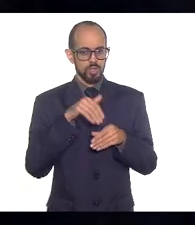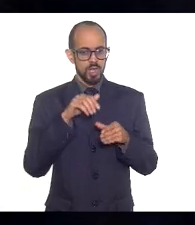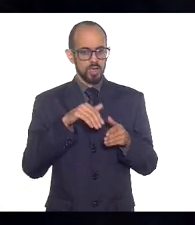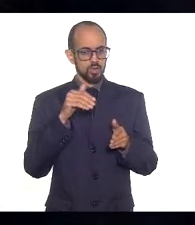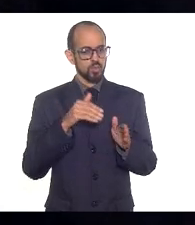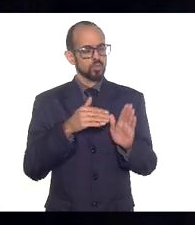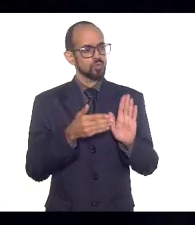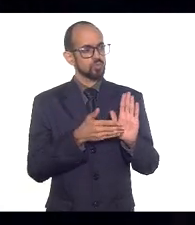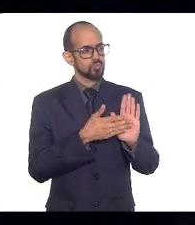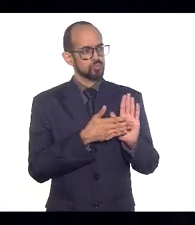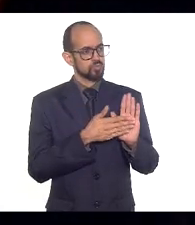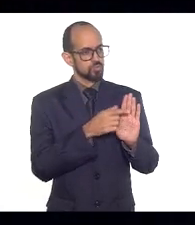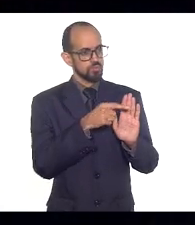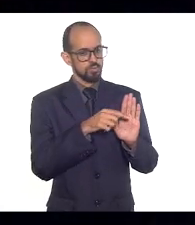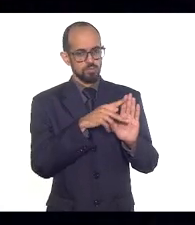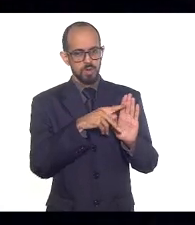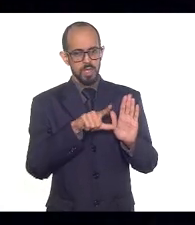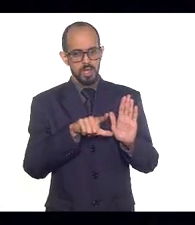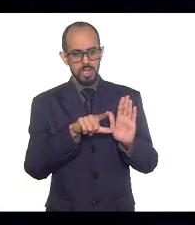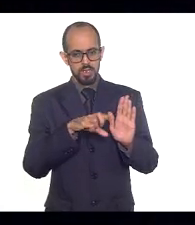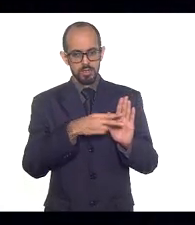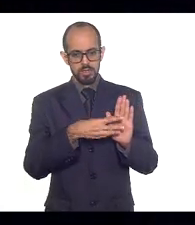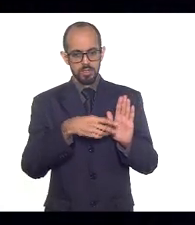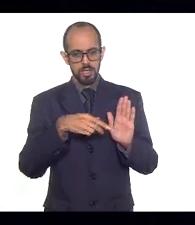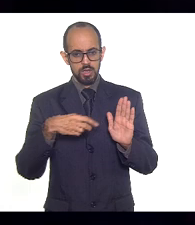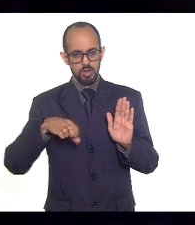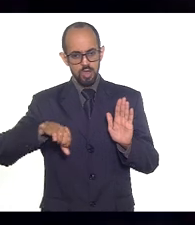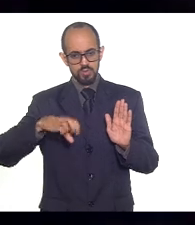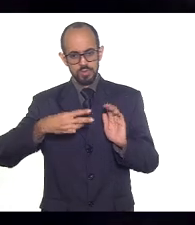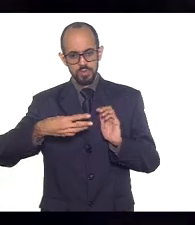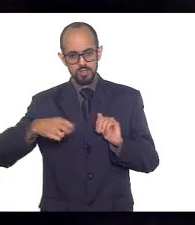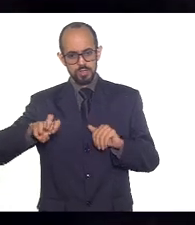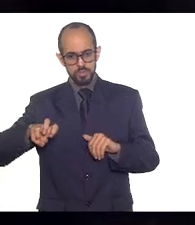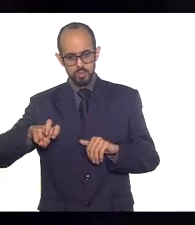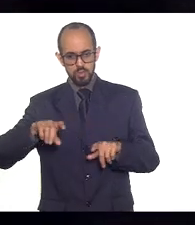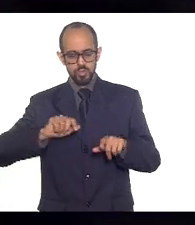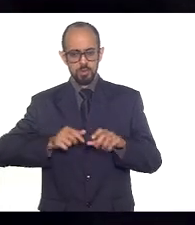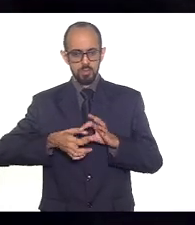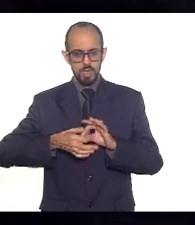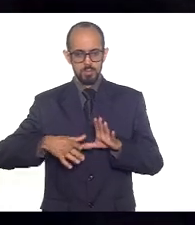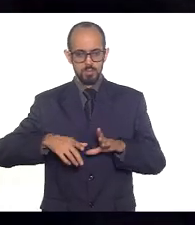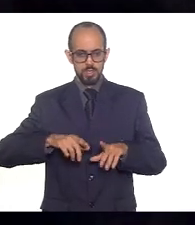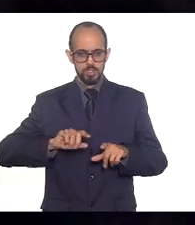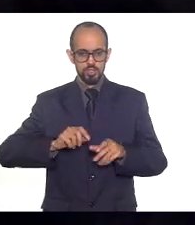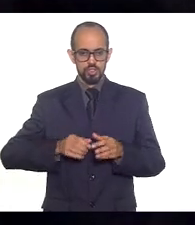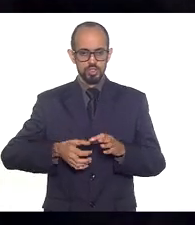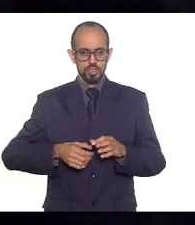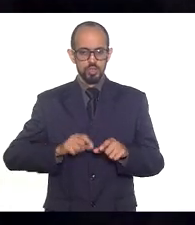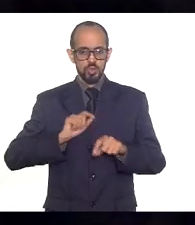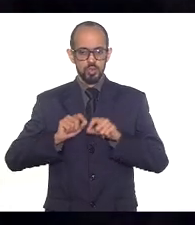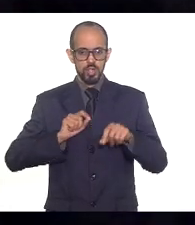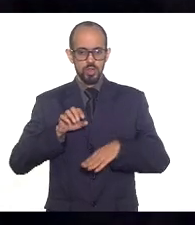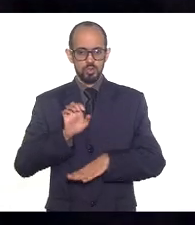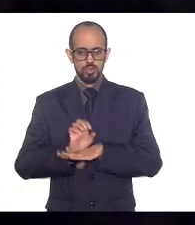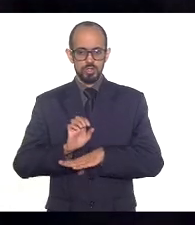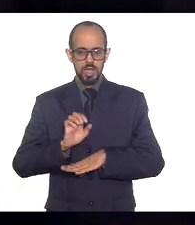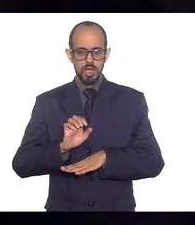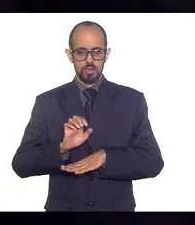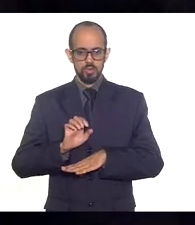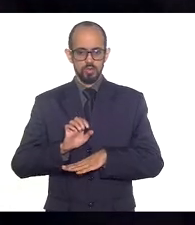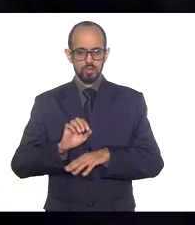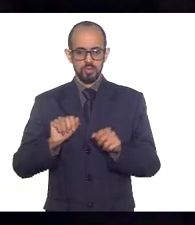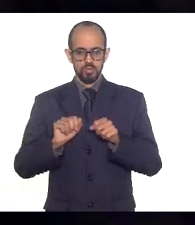favoravelmente eu vou fazer ajudei 3935 que permite E autorizou o governo do estado a fazer